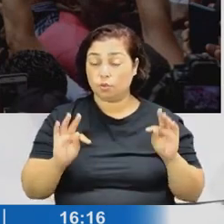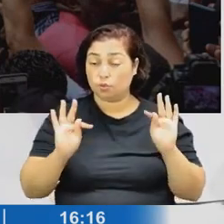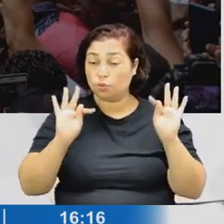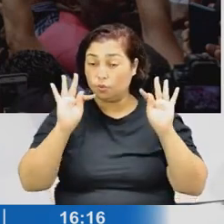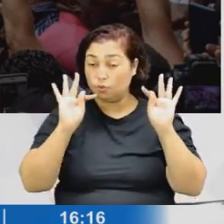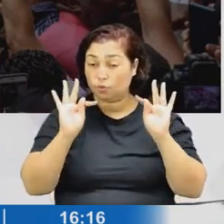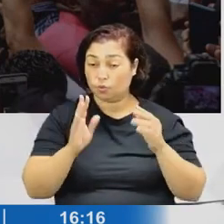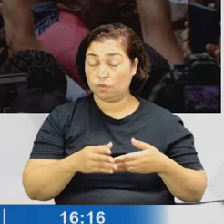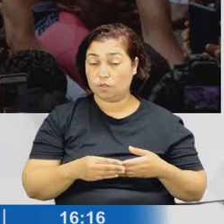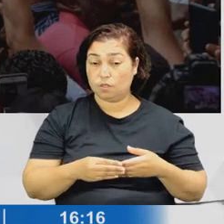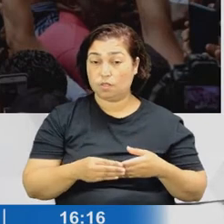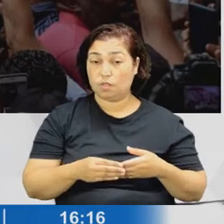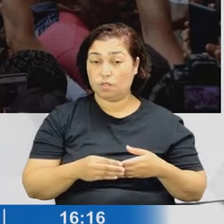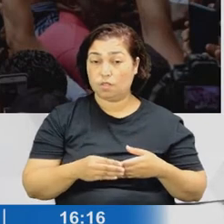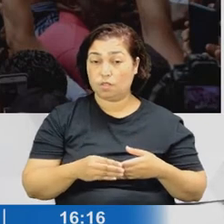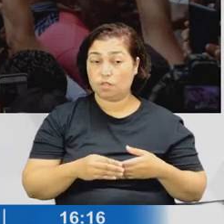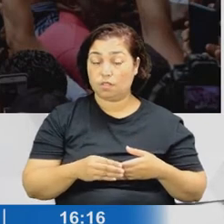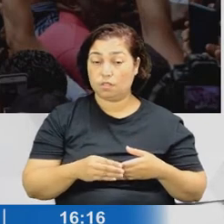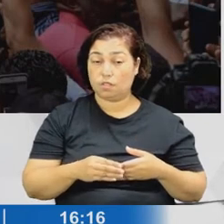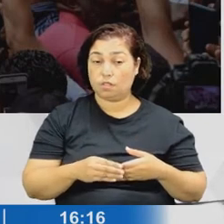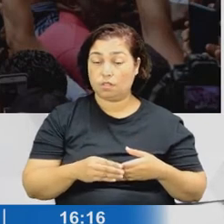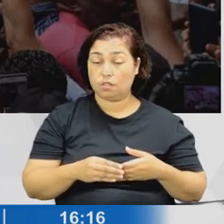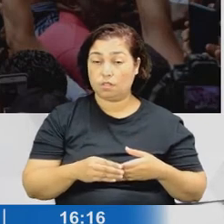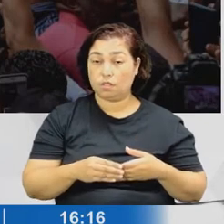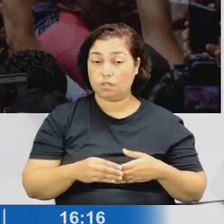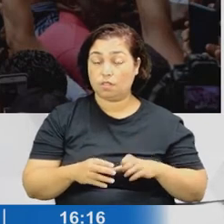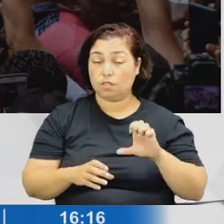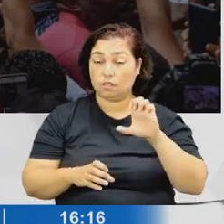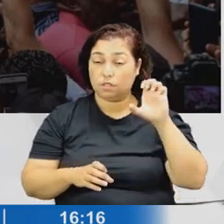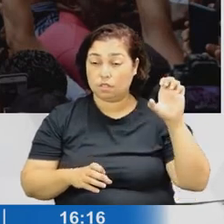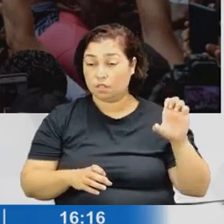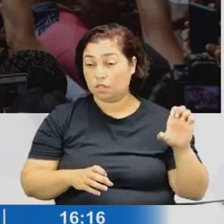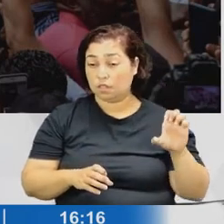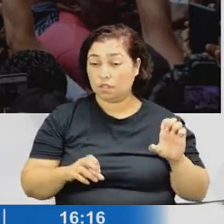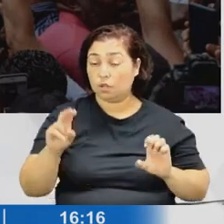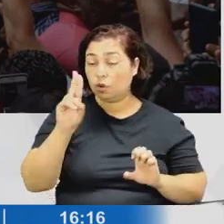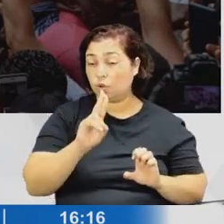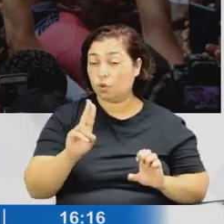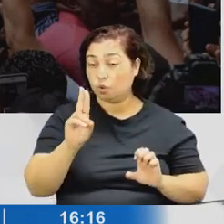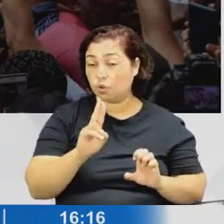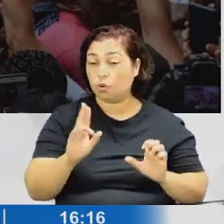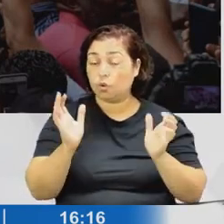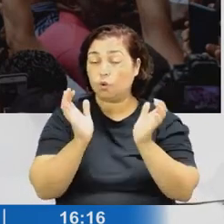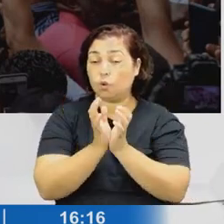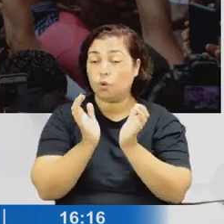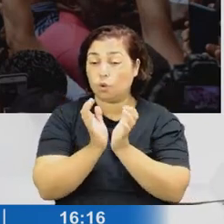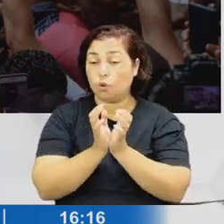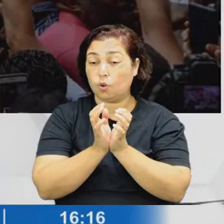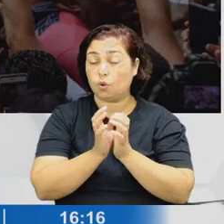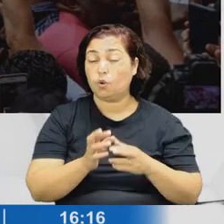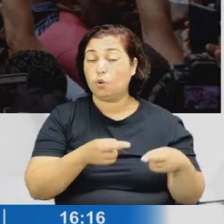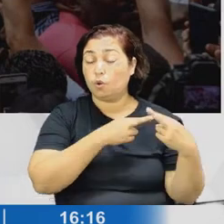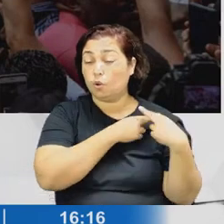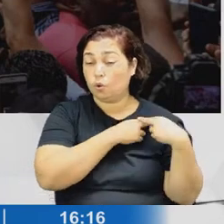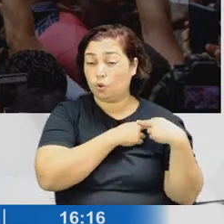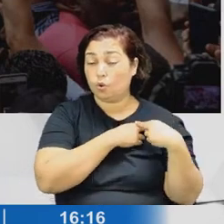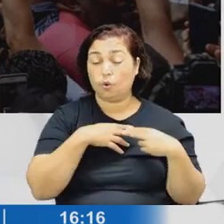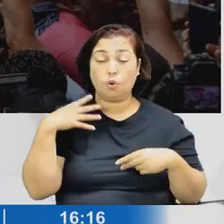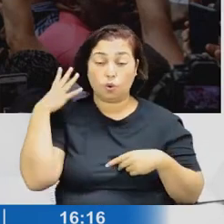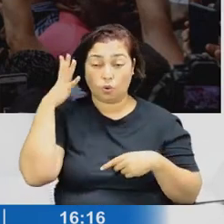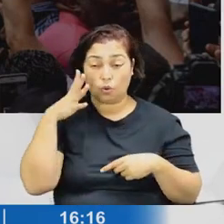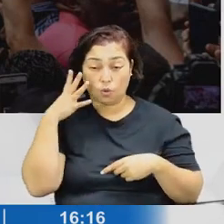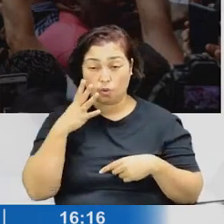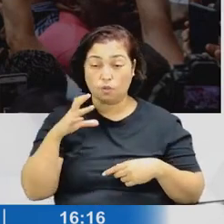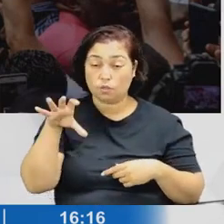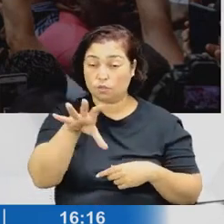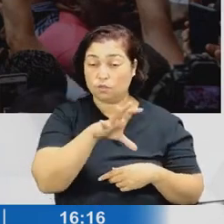Constituição de reputação que ele fez a esquerda sabe usar muito bem a questão de grupos a questão de liderança questão de discurso mobilização